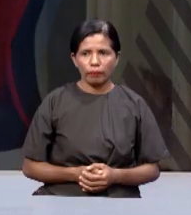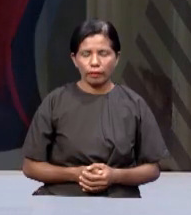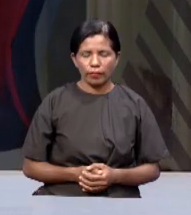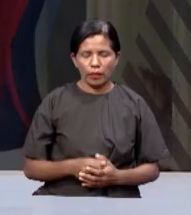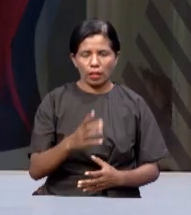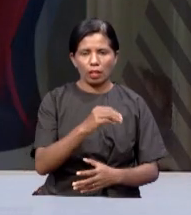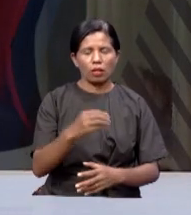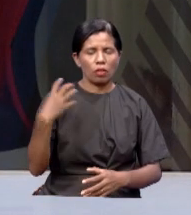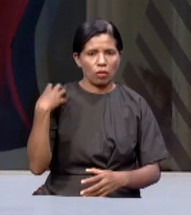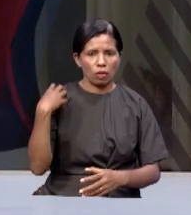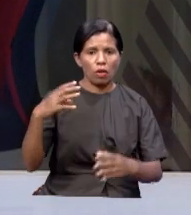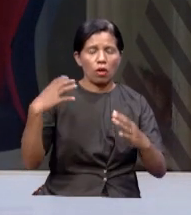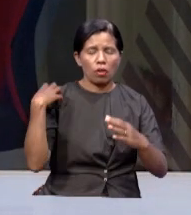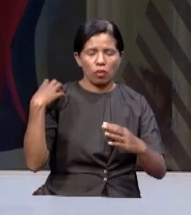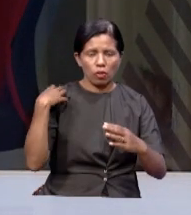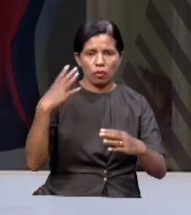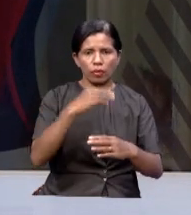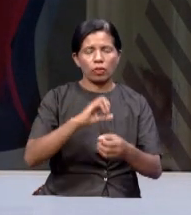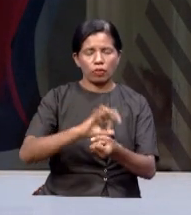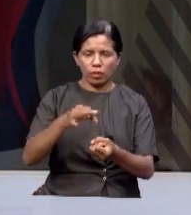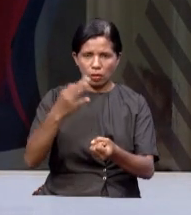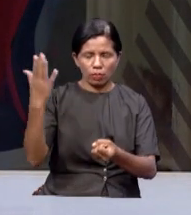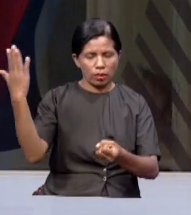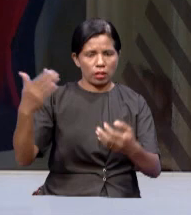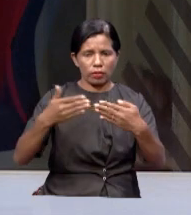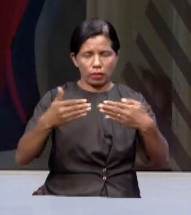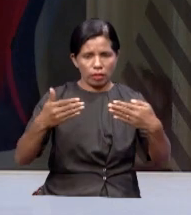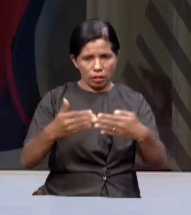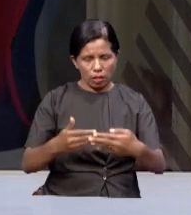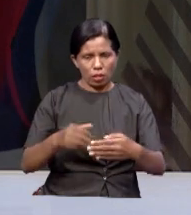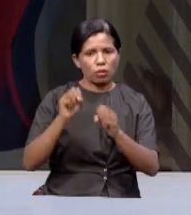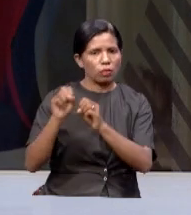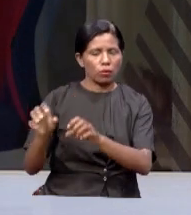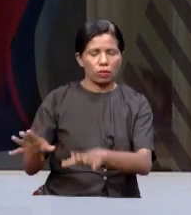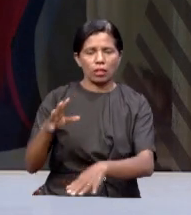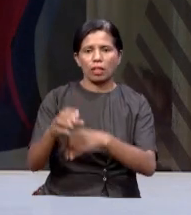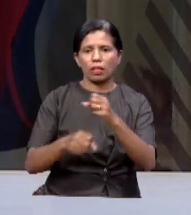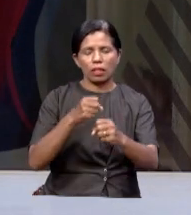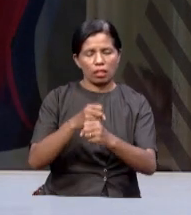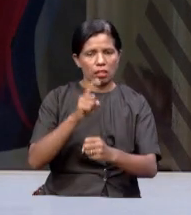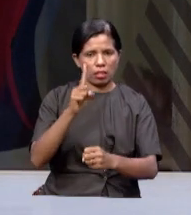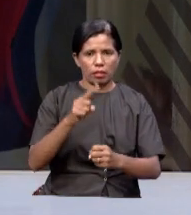Edifício isolamento COVID-19 e a fronteira Batucadé abandonado quase tinham ido recebendo.